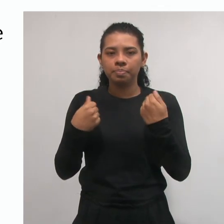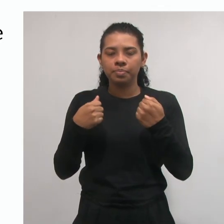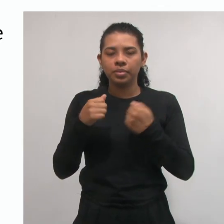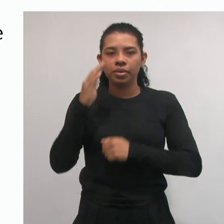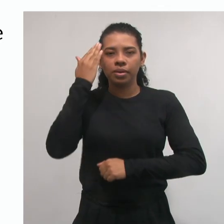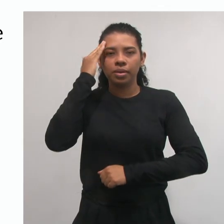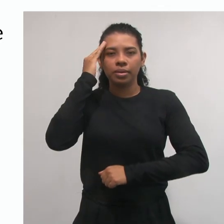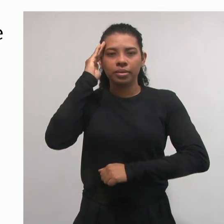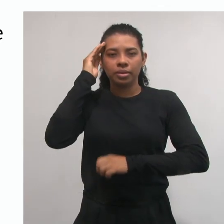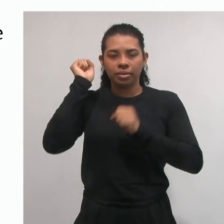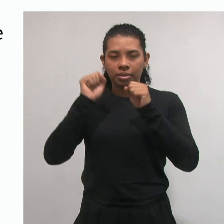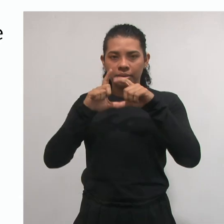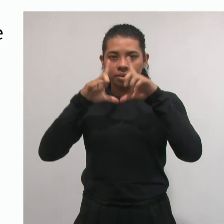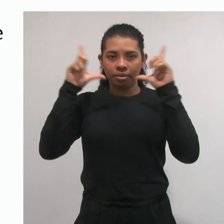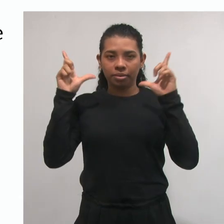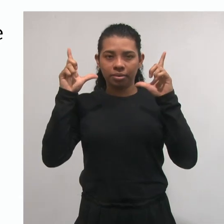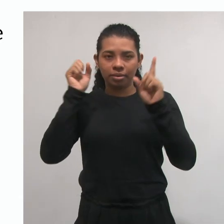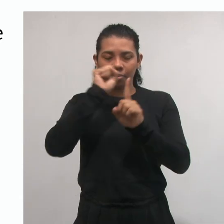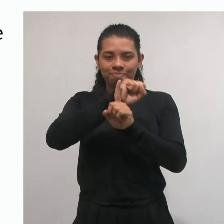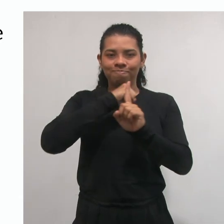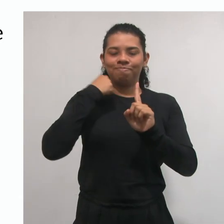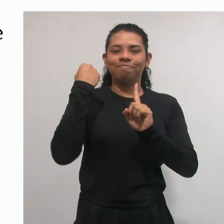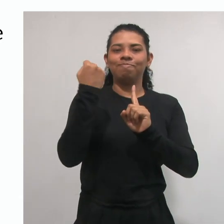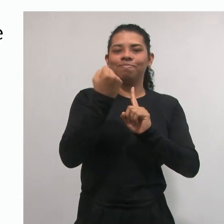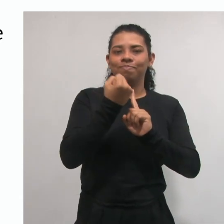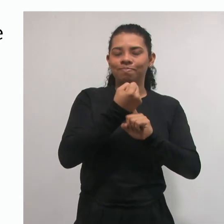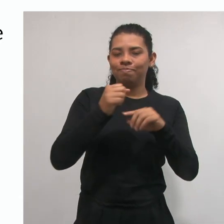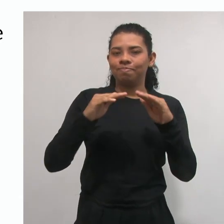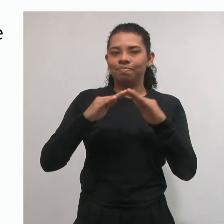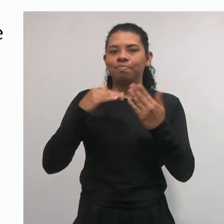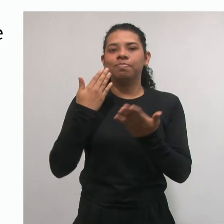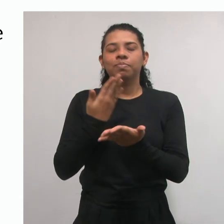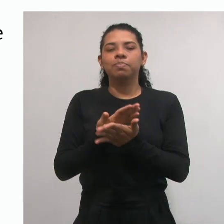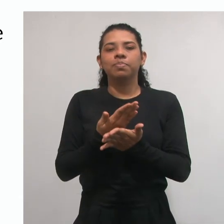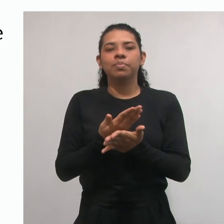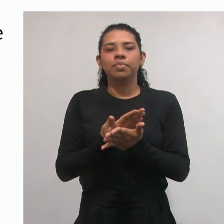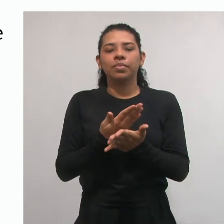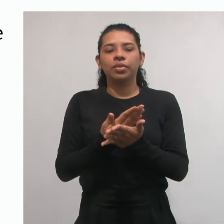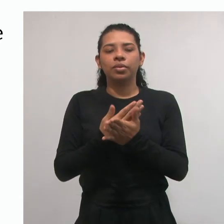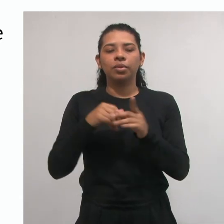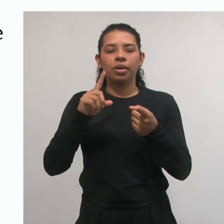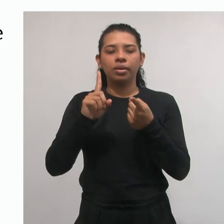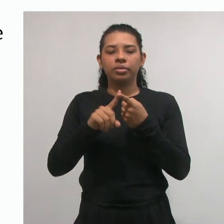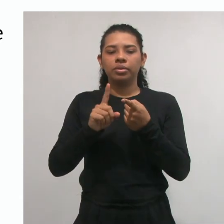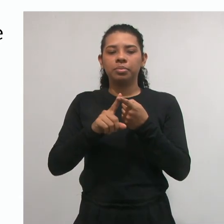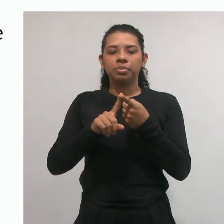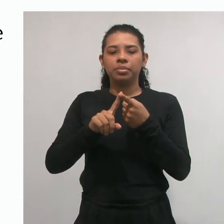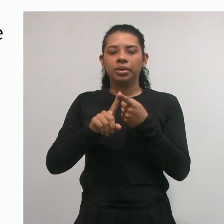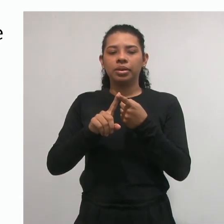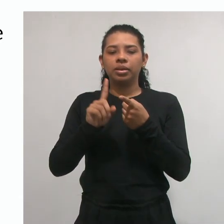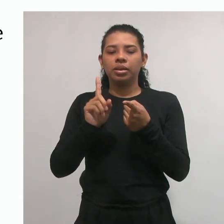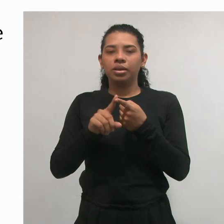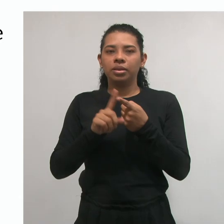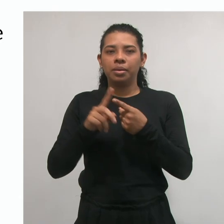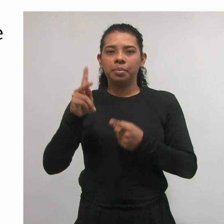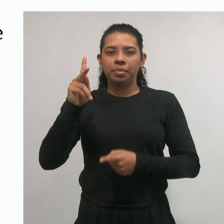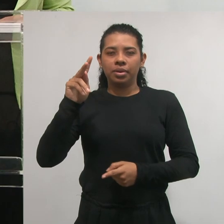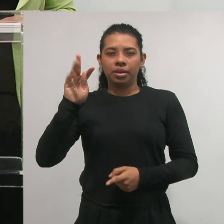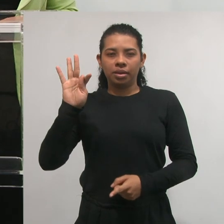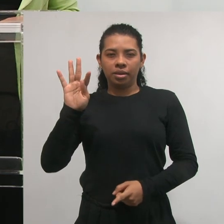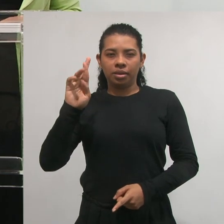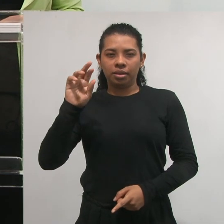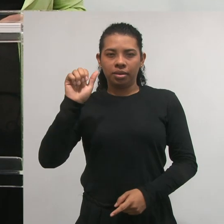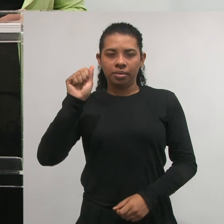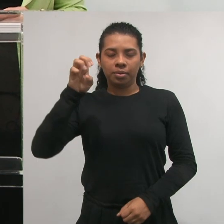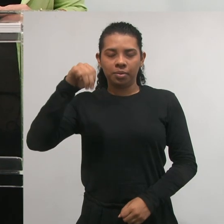pela trama cultural, social e escolar. Então, é essa perspectiva que a gente vai trabalhar o